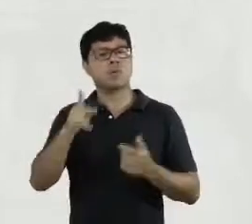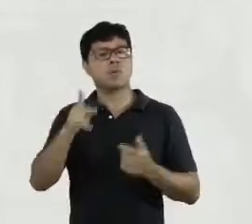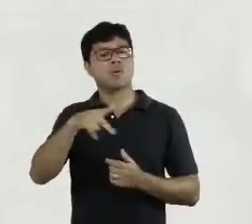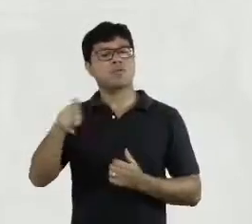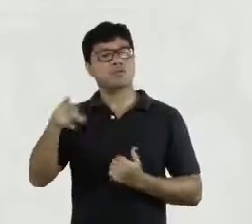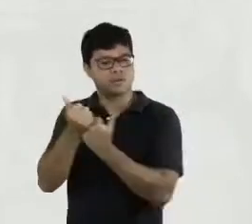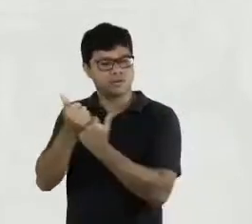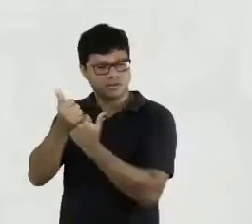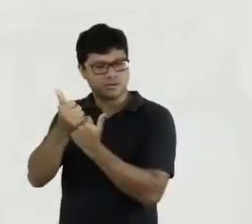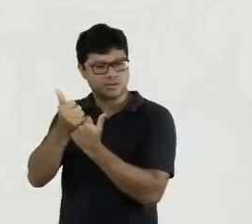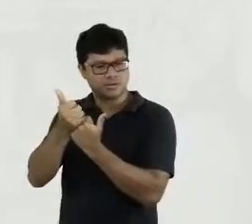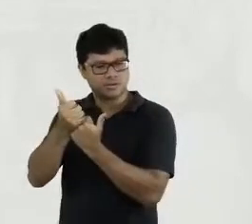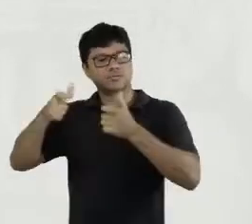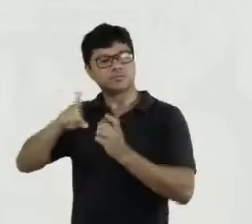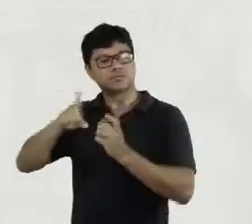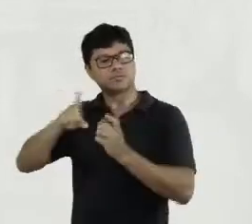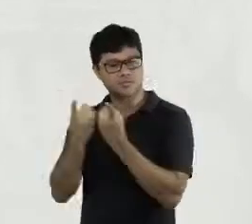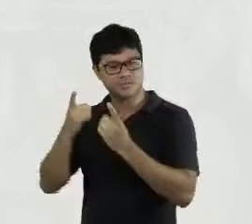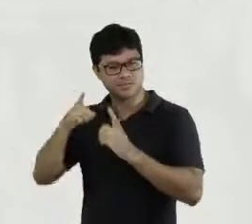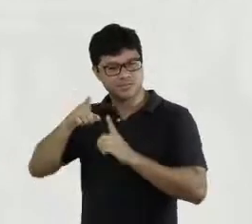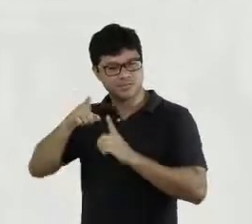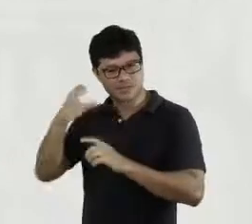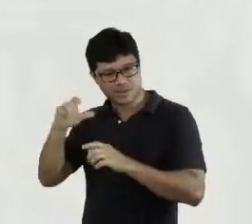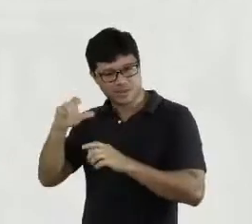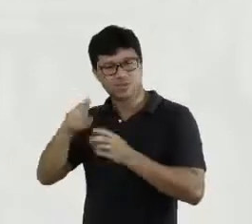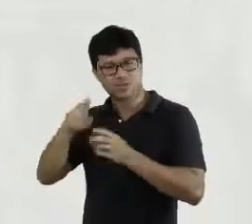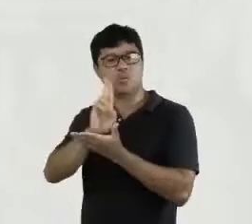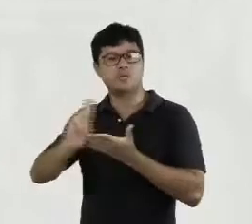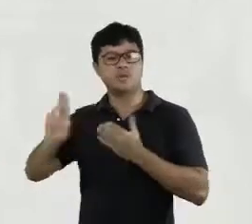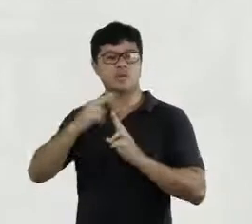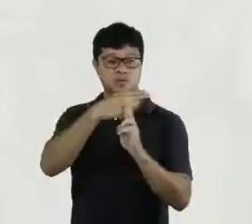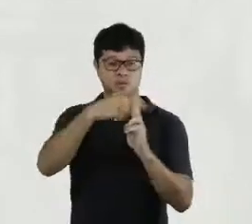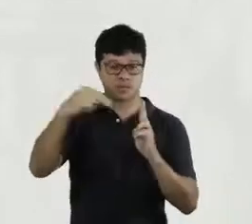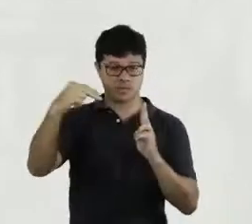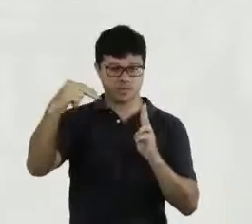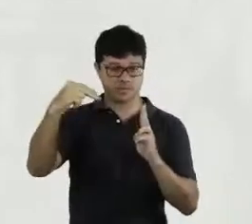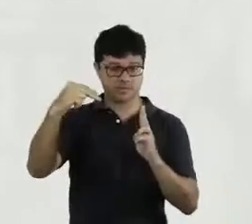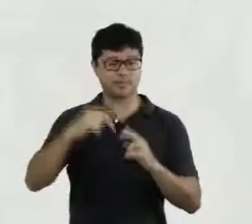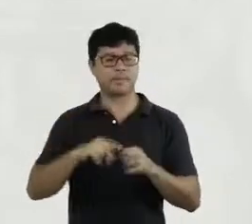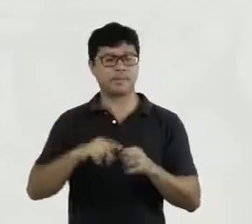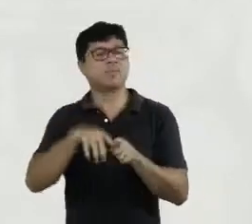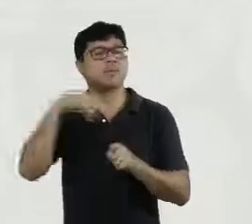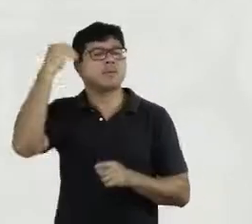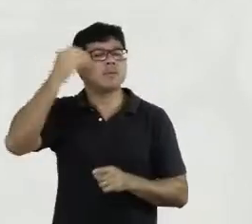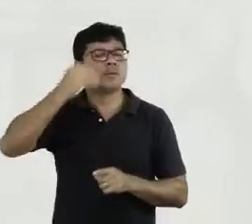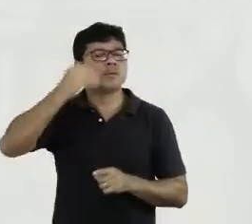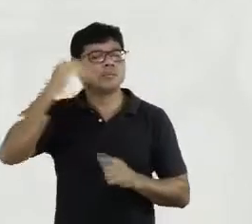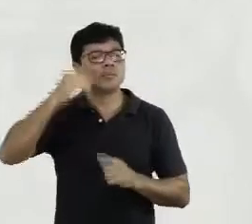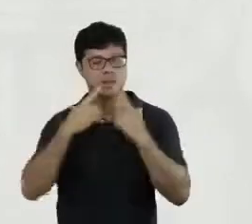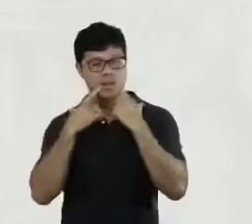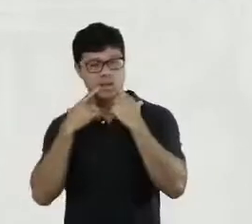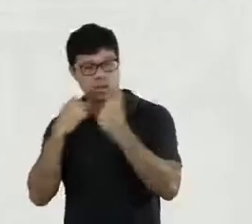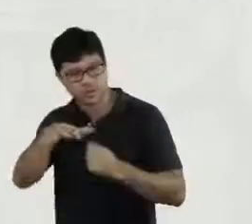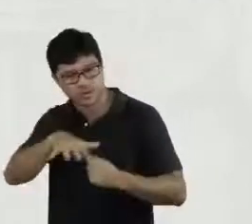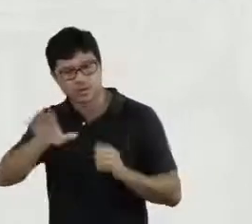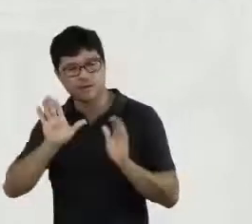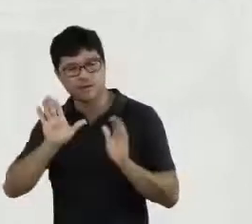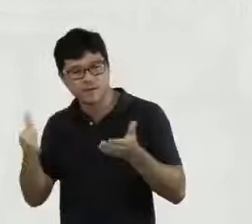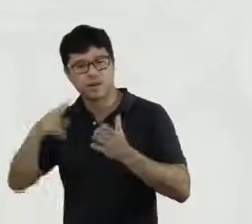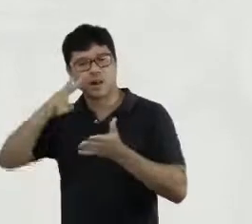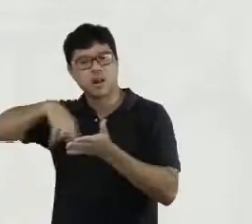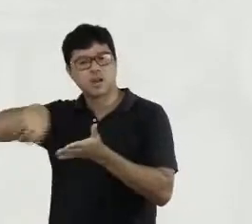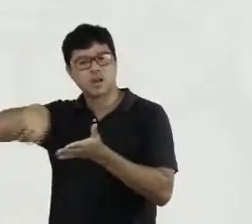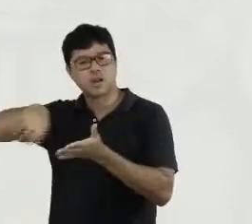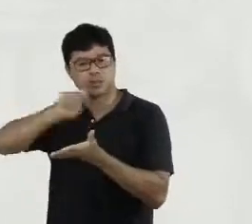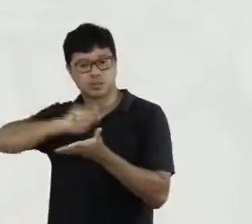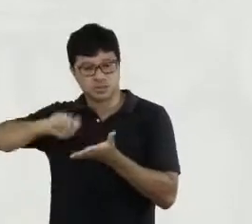do Departamento de Ciência da Informação e Documentação da Universidade de Brasília. Tem experiência na área de linguística, com ênfase em leitura